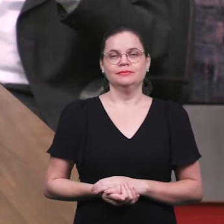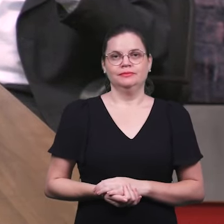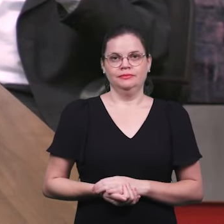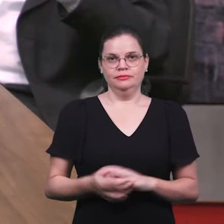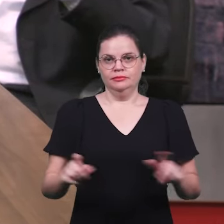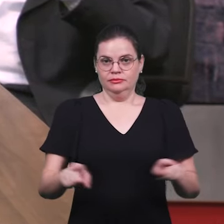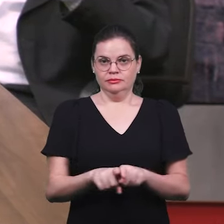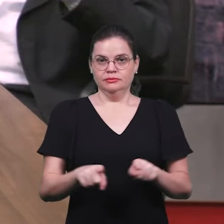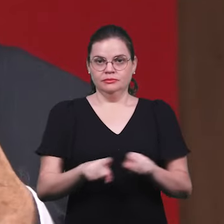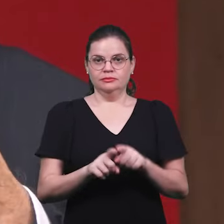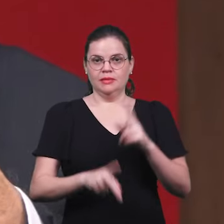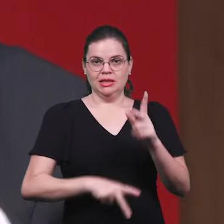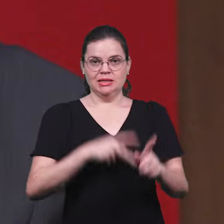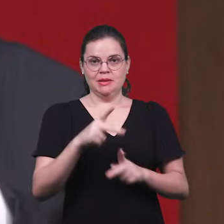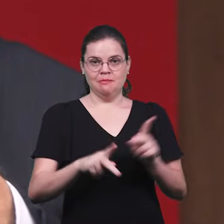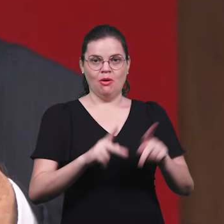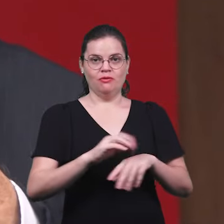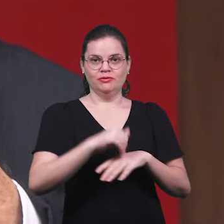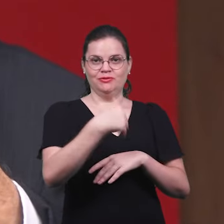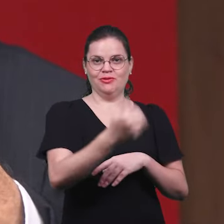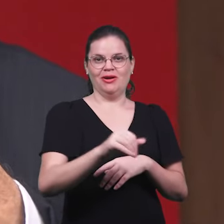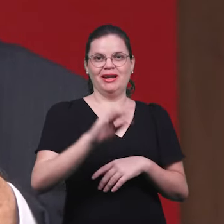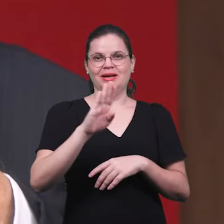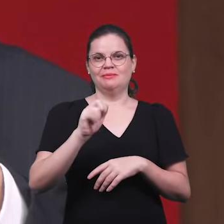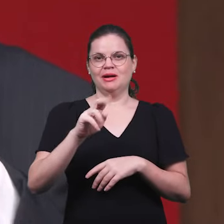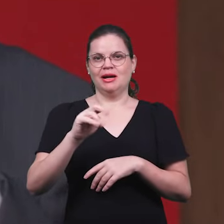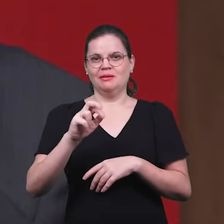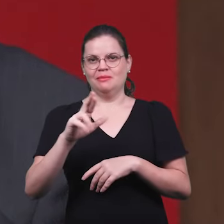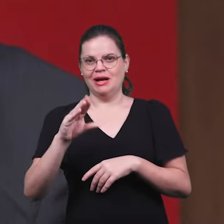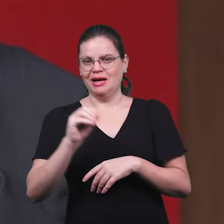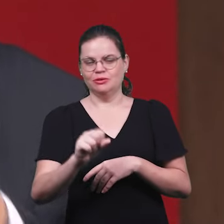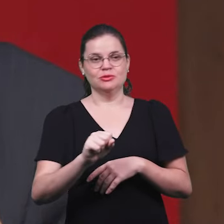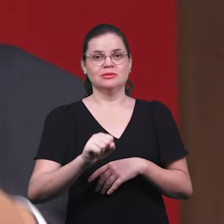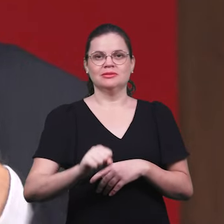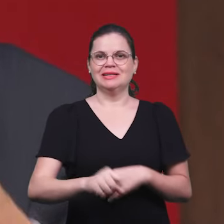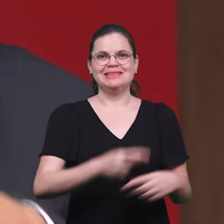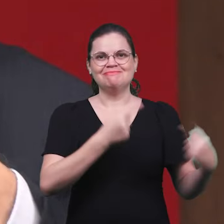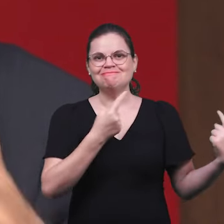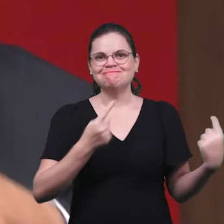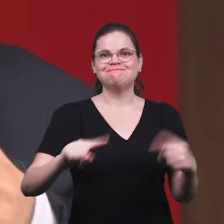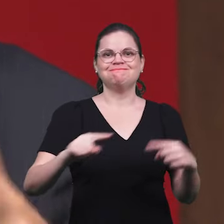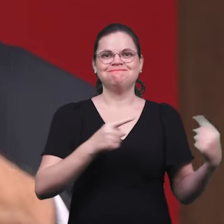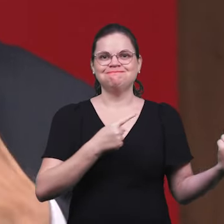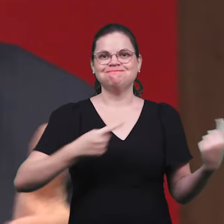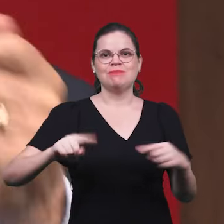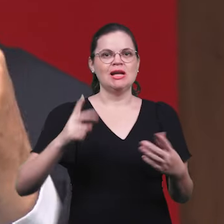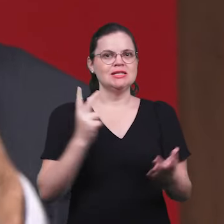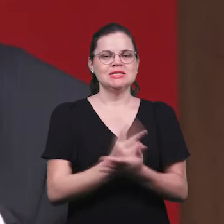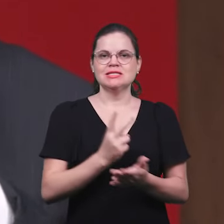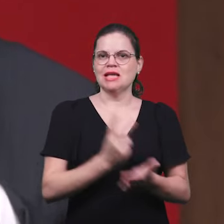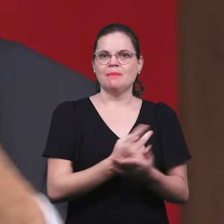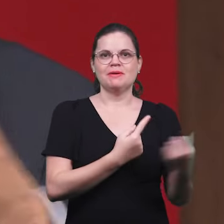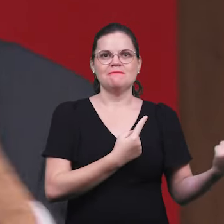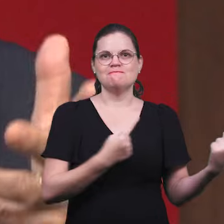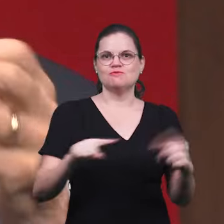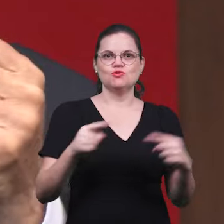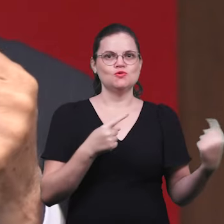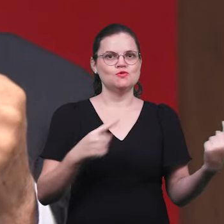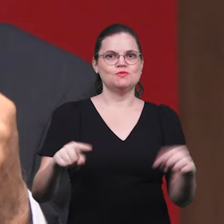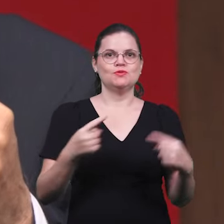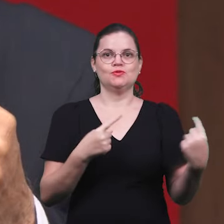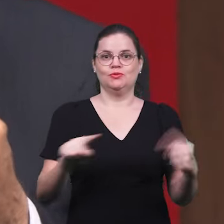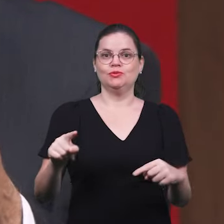esses povos germânicos e outros povos atacavam frequentemente as fronteiras do Império Romano, difícil